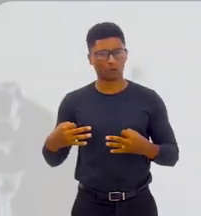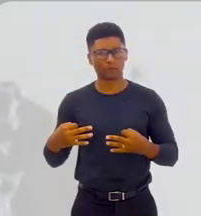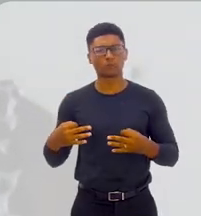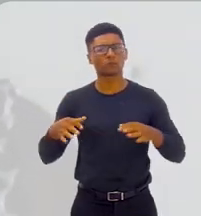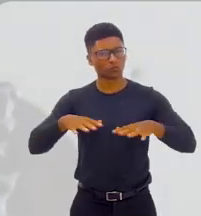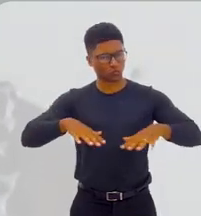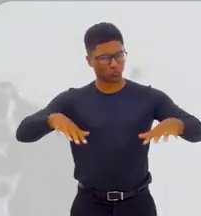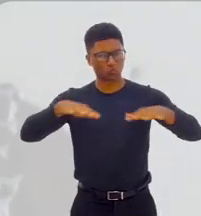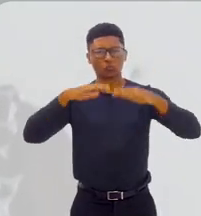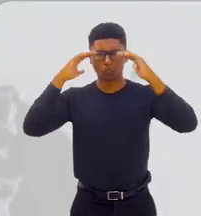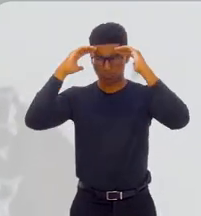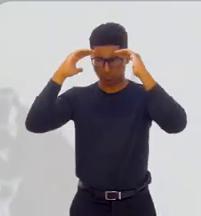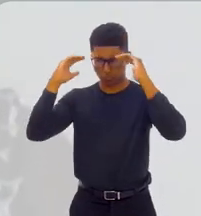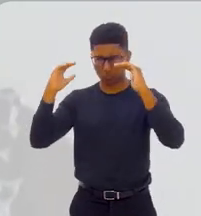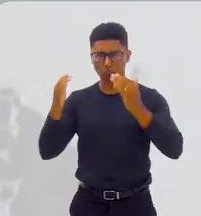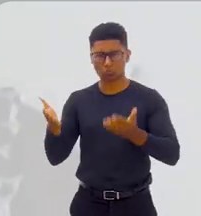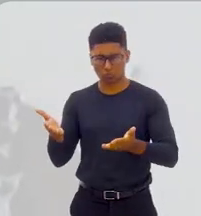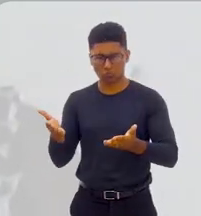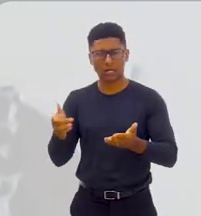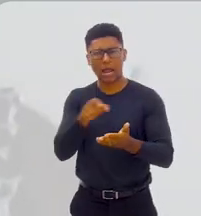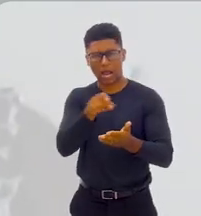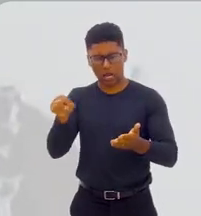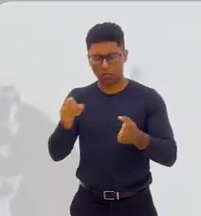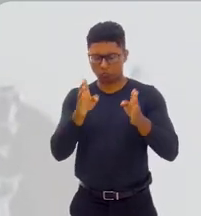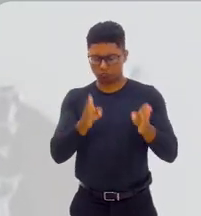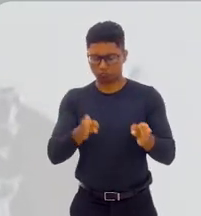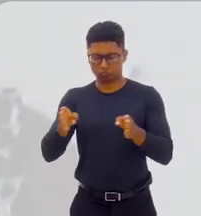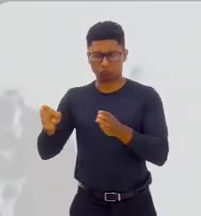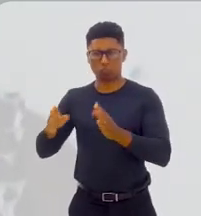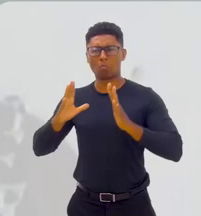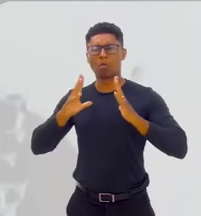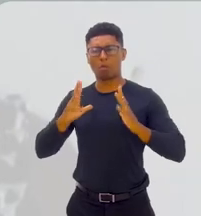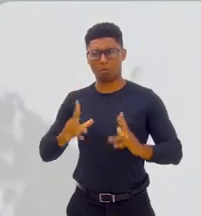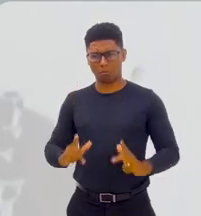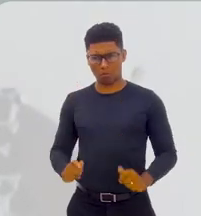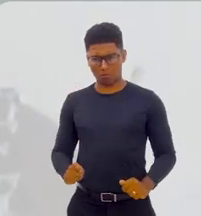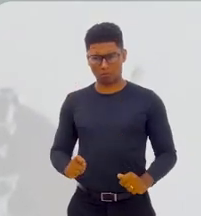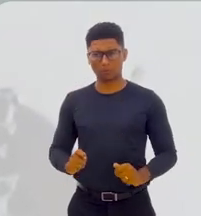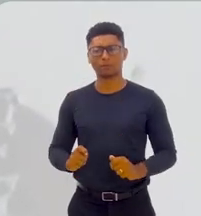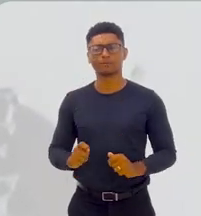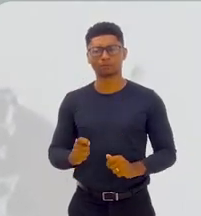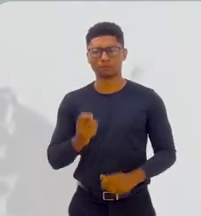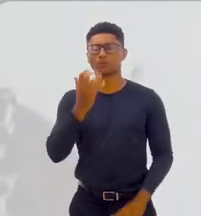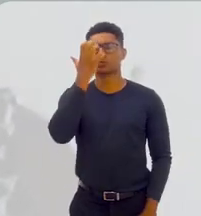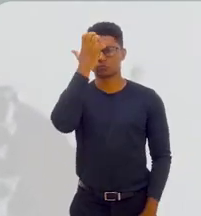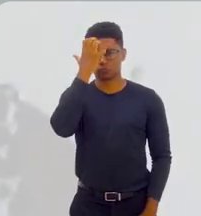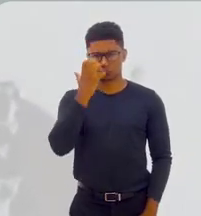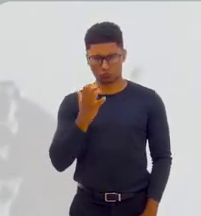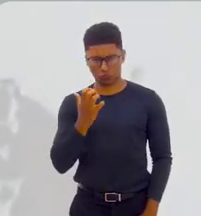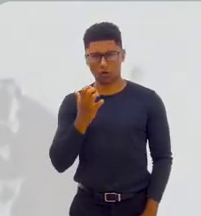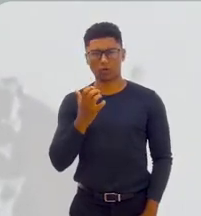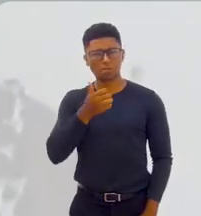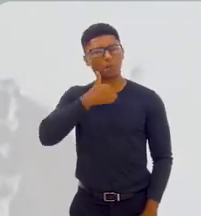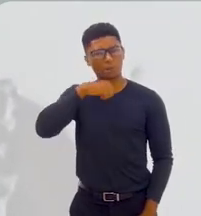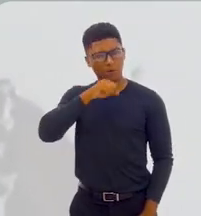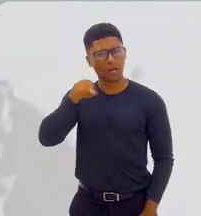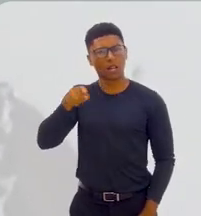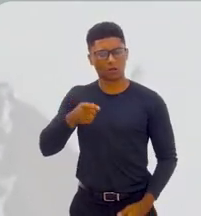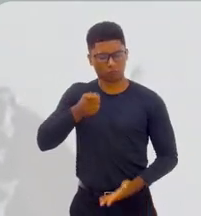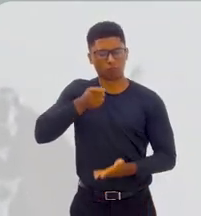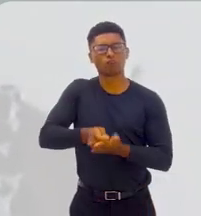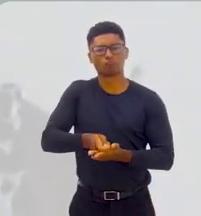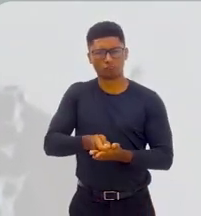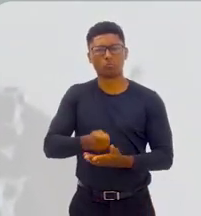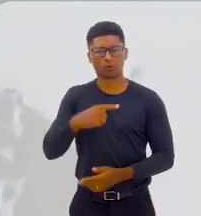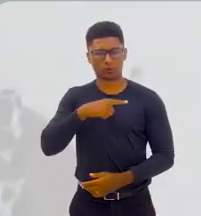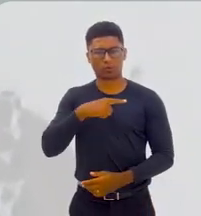assim, se respeitava muito, sabe? Muito organizada, muito limpa, né? Muito séria também, uma mãe muito firme,